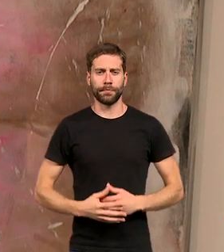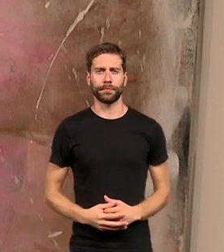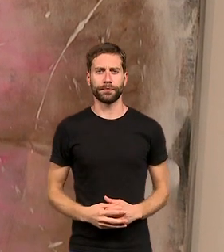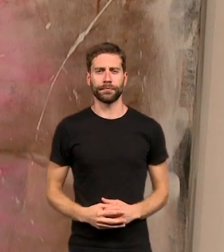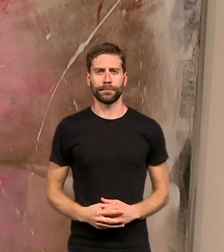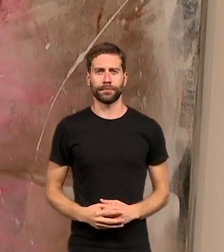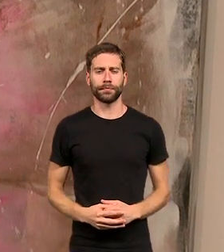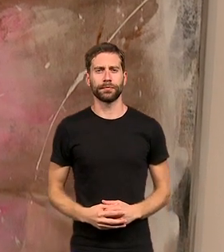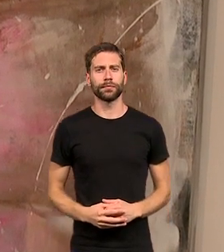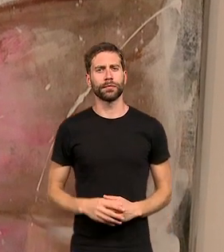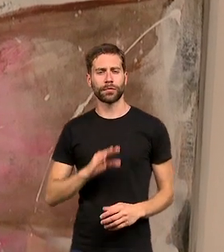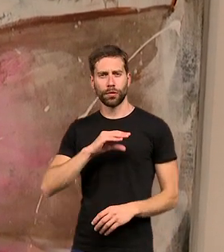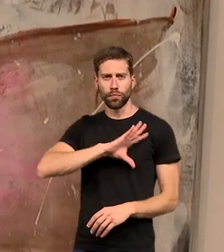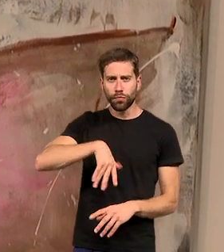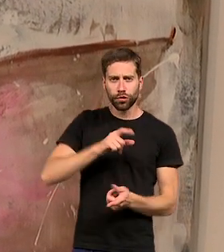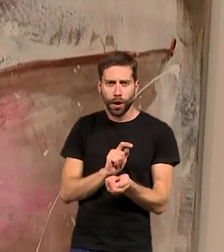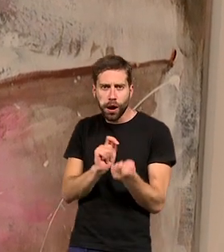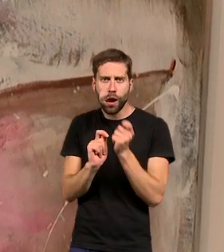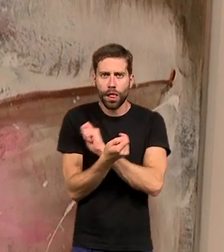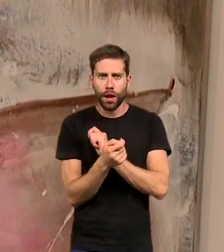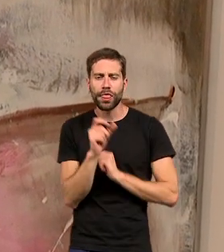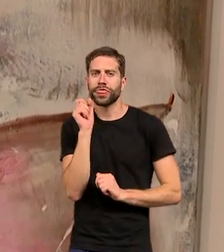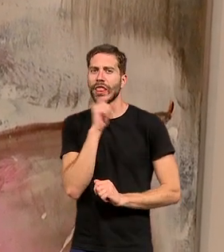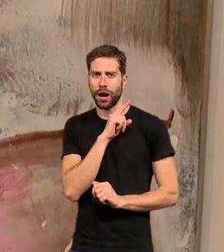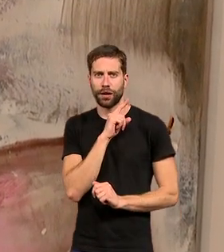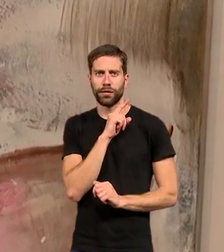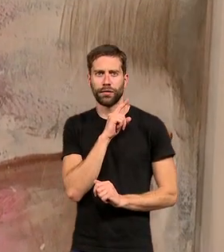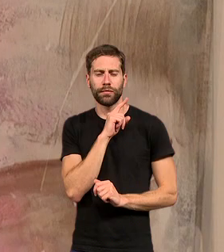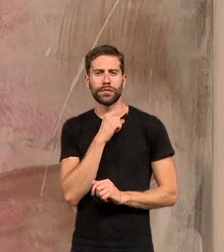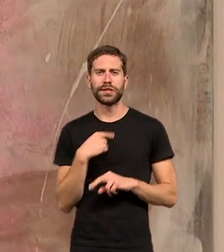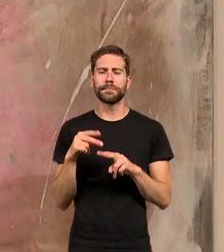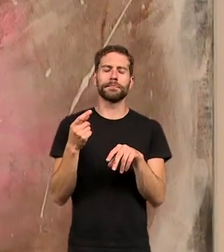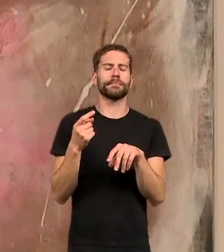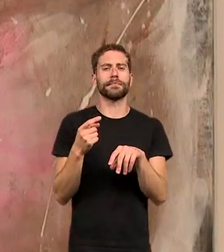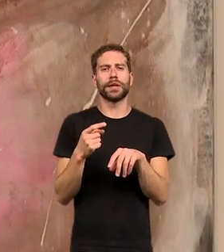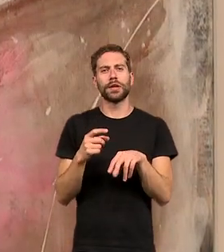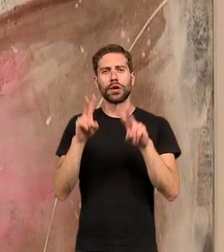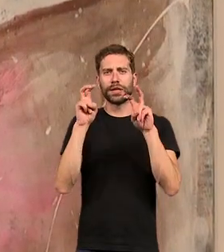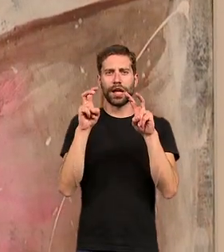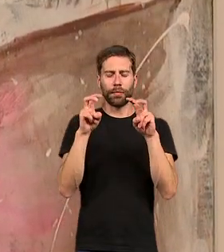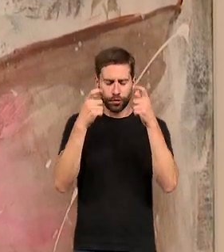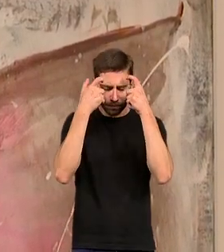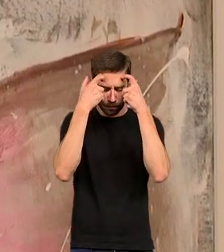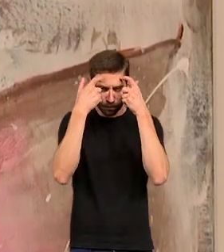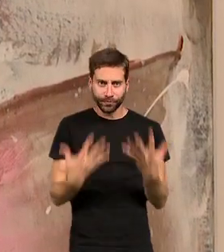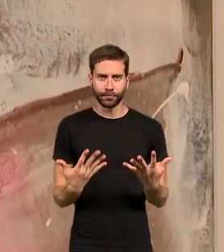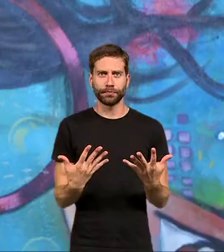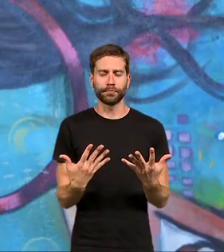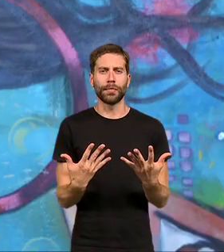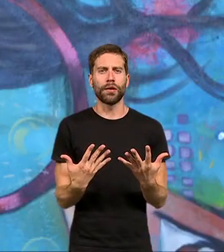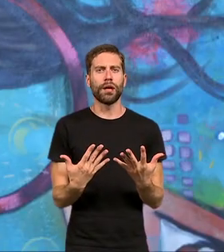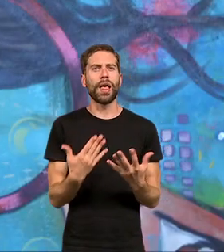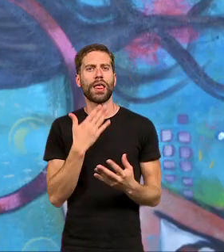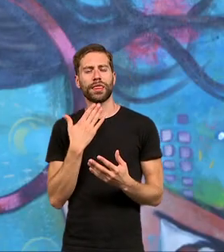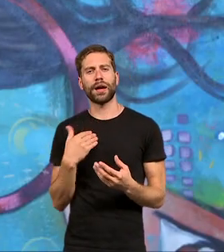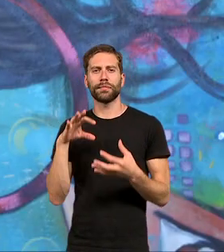podemos realmente mudar o mundo. Este tema sem chão acho que nos toca a todos devido à realidade em que nos encontramos, esta